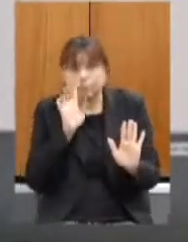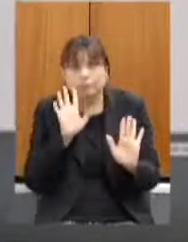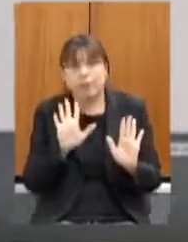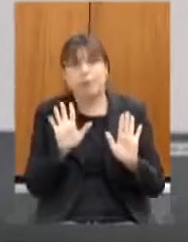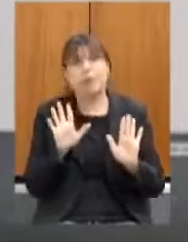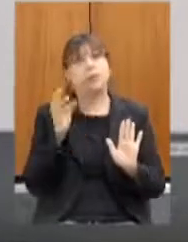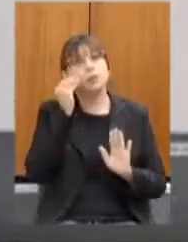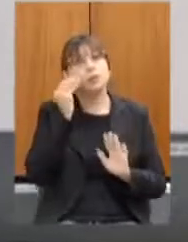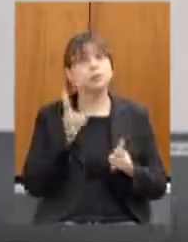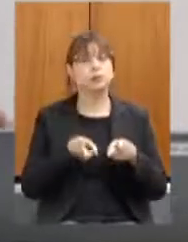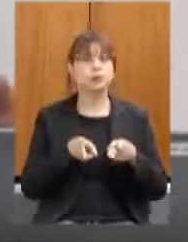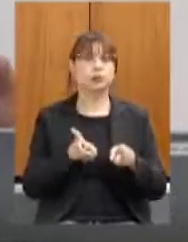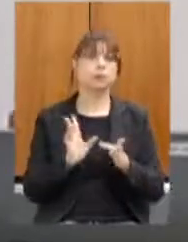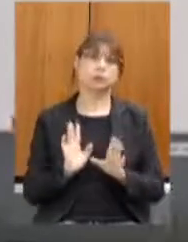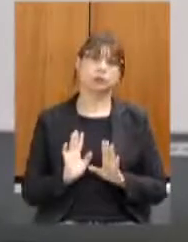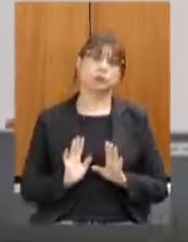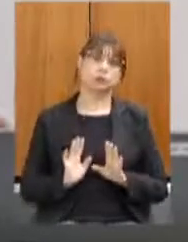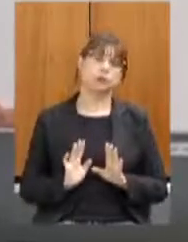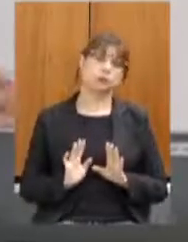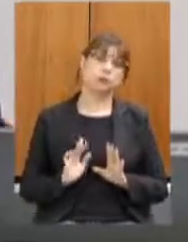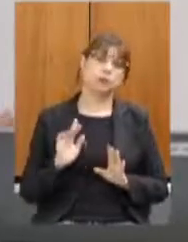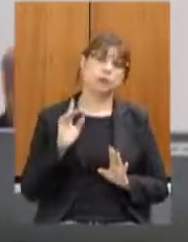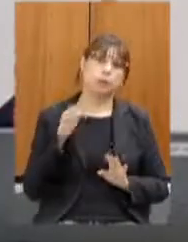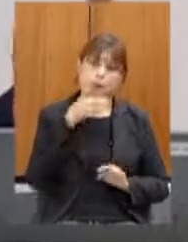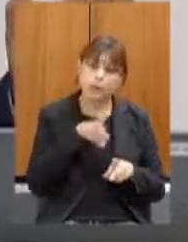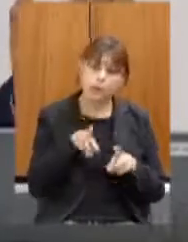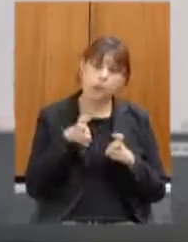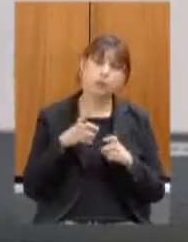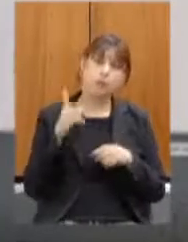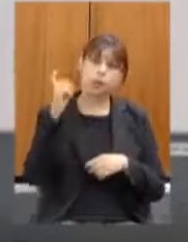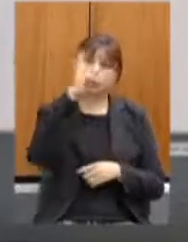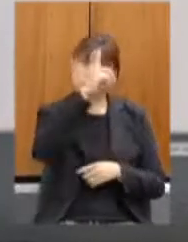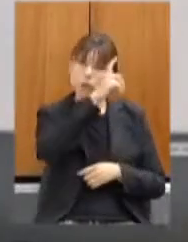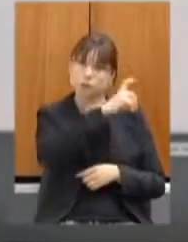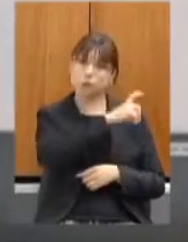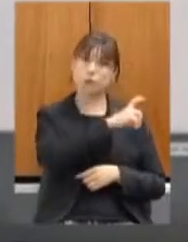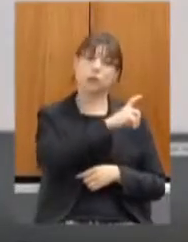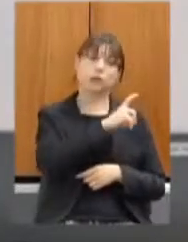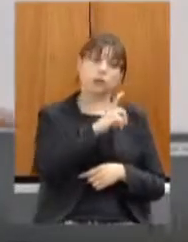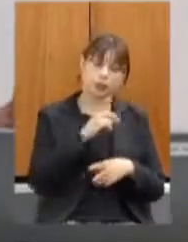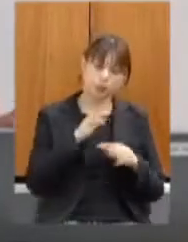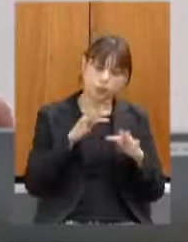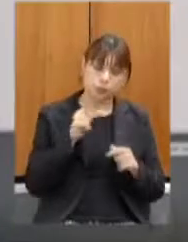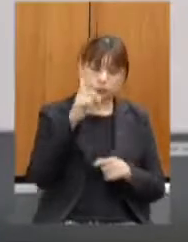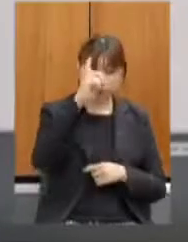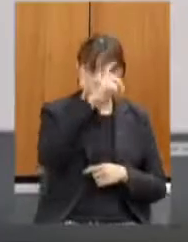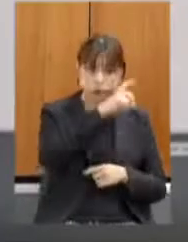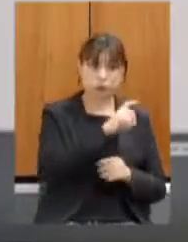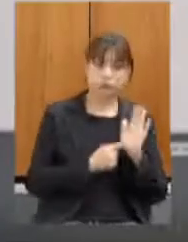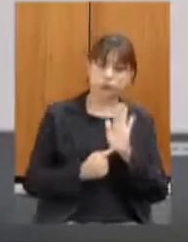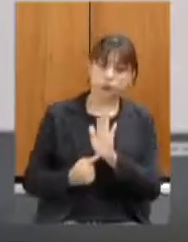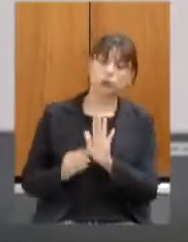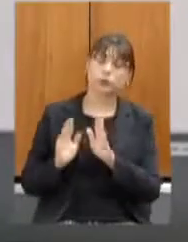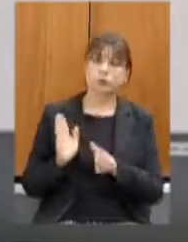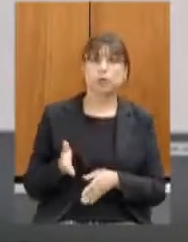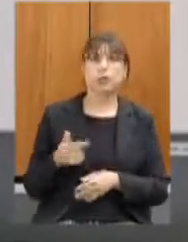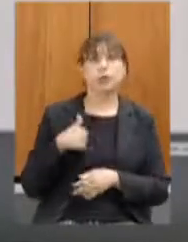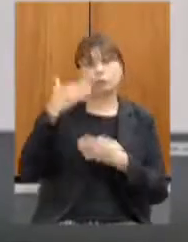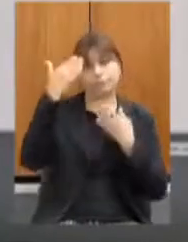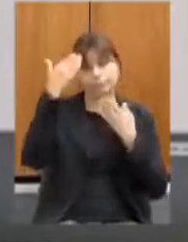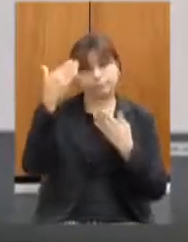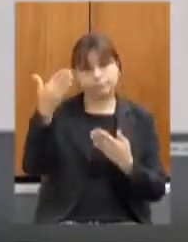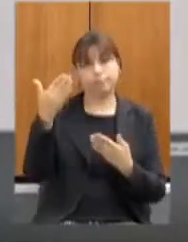verem loco' as dificuldades e todas elas foram repassados ao Senhor e eu agradeço mais uma vez a